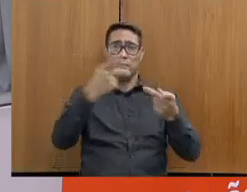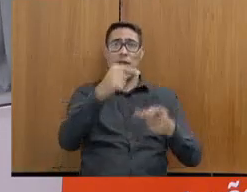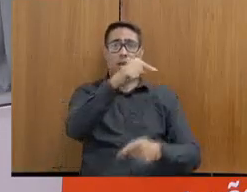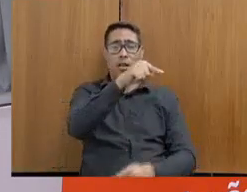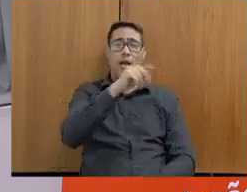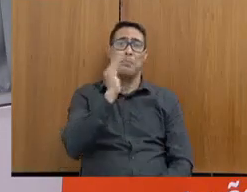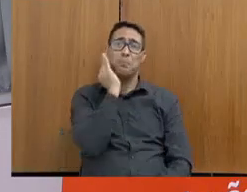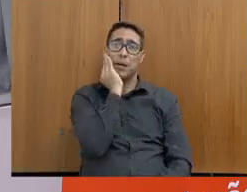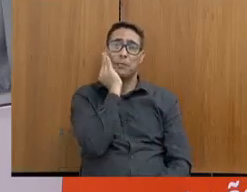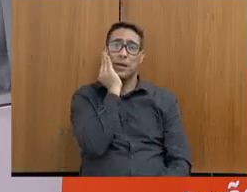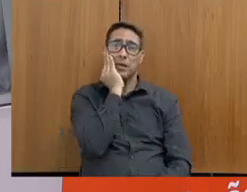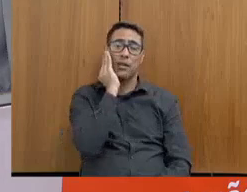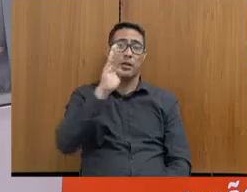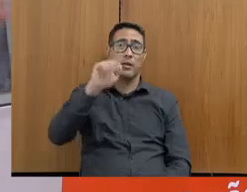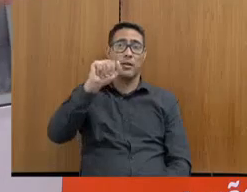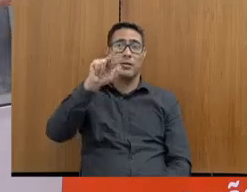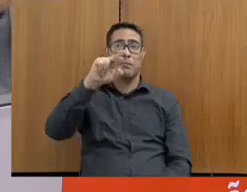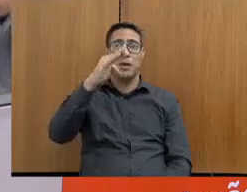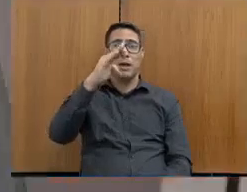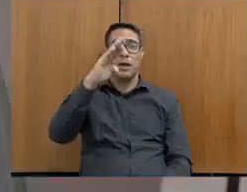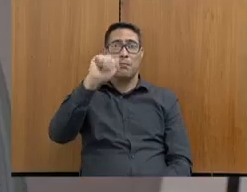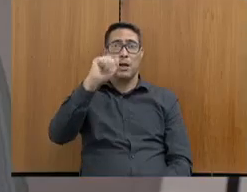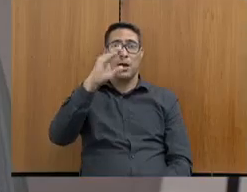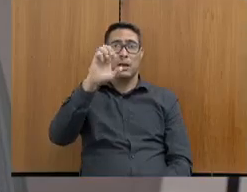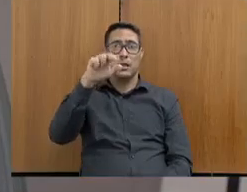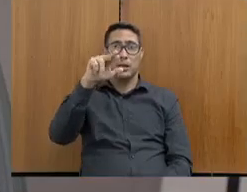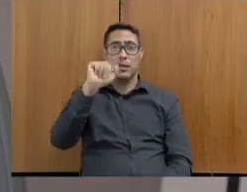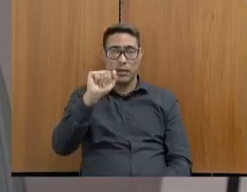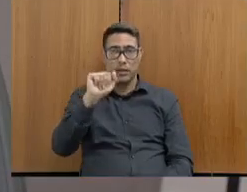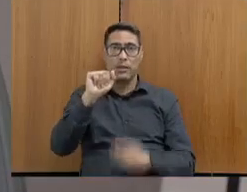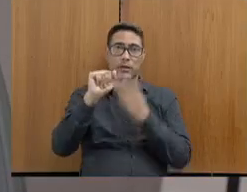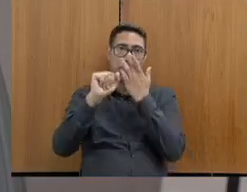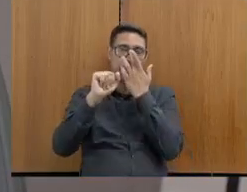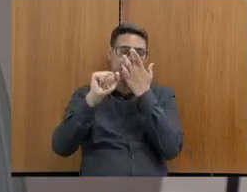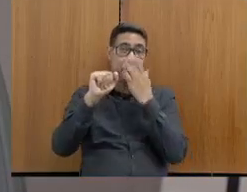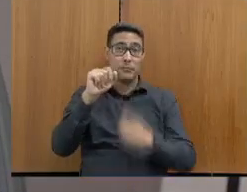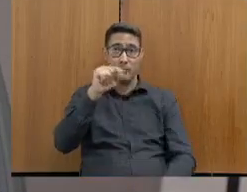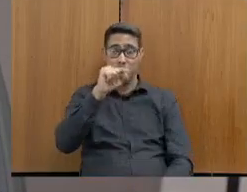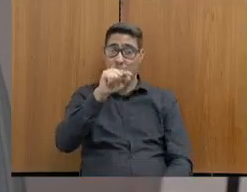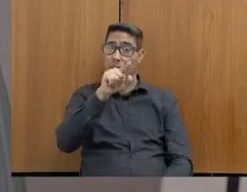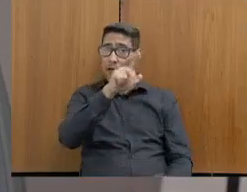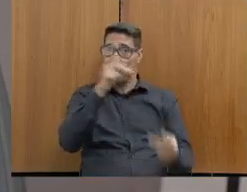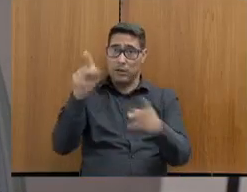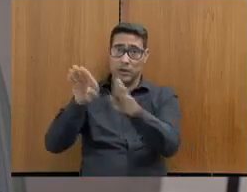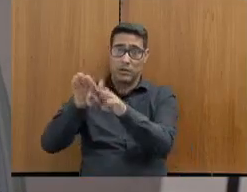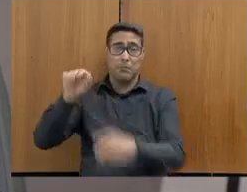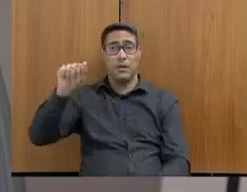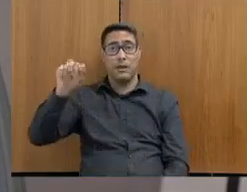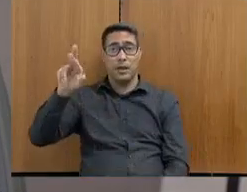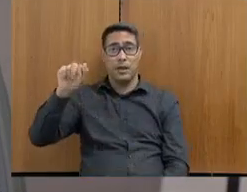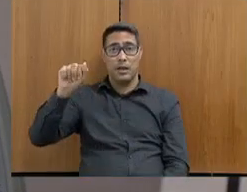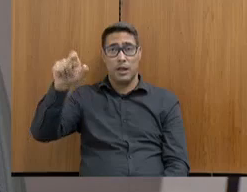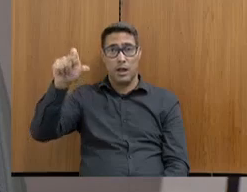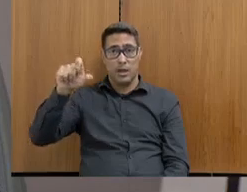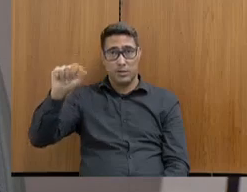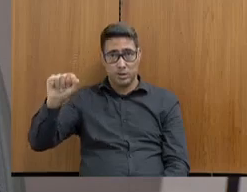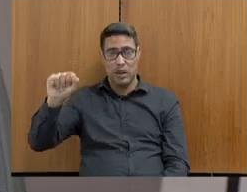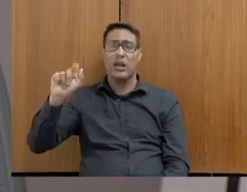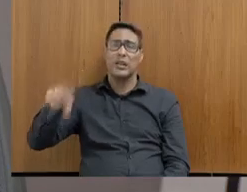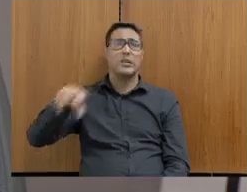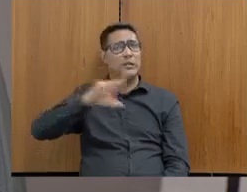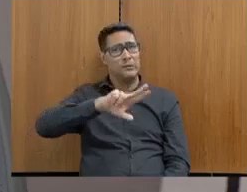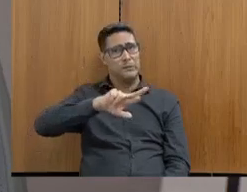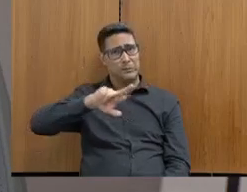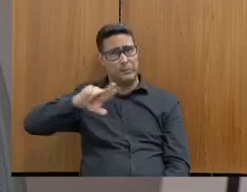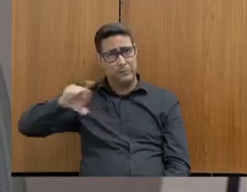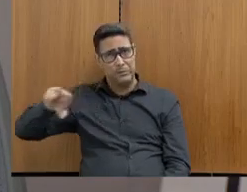o Dr Thales que é o nosso pretendente tá saindo agora né para para achar a equipe esteve lá né vários daqui dos Presentes